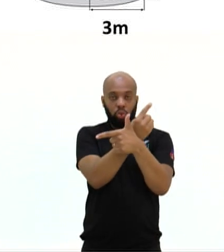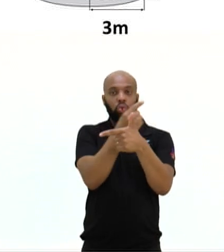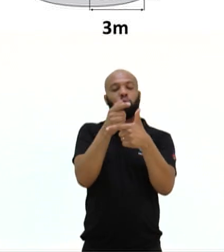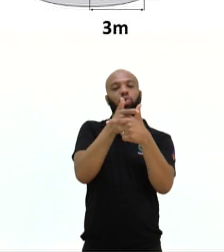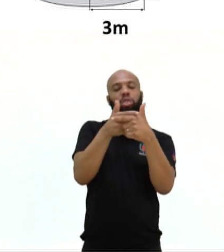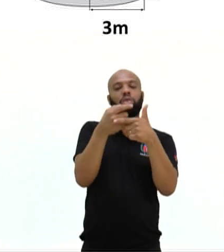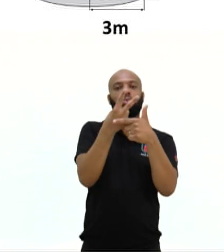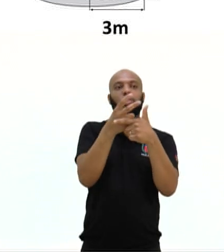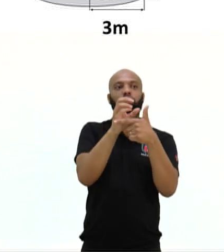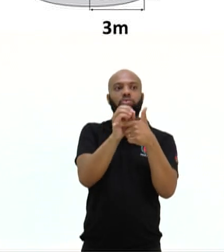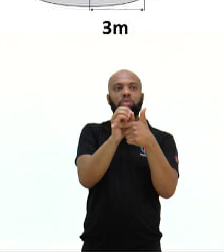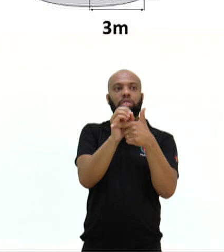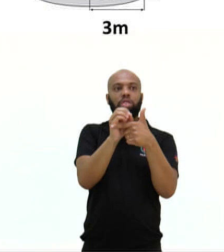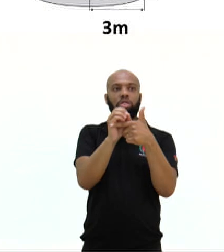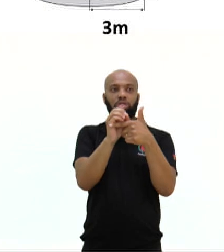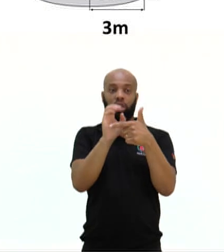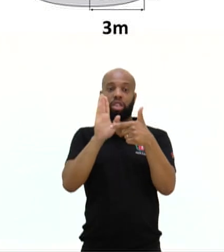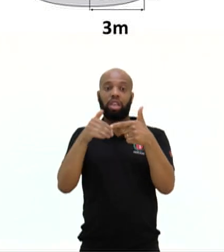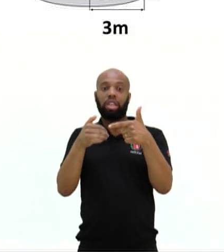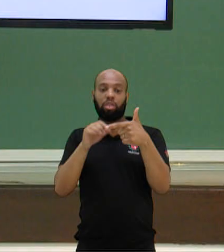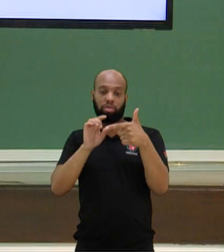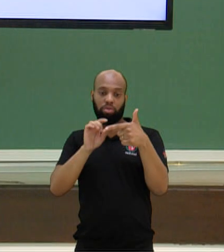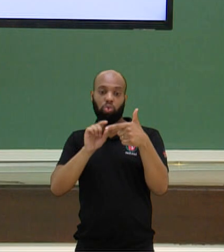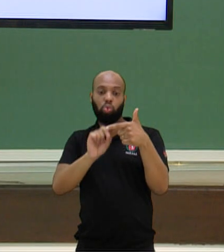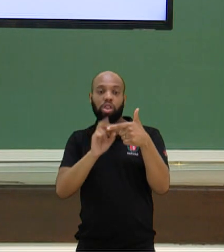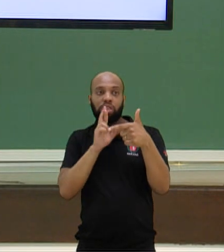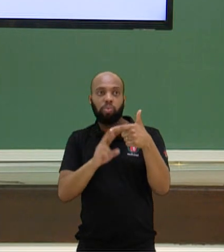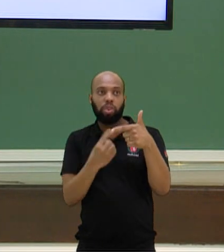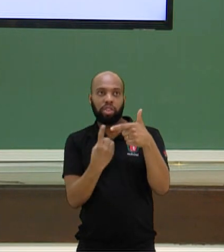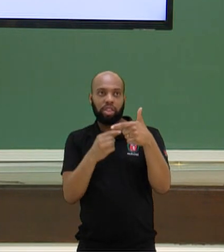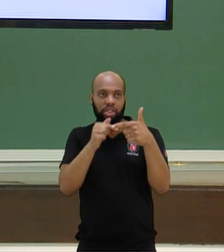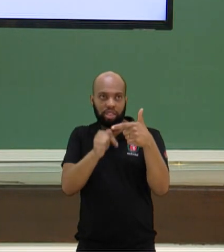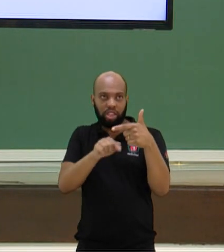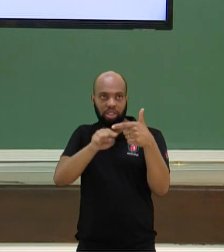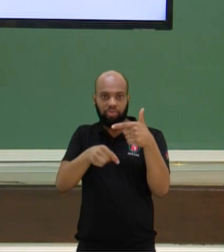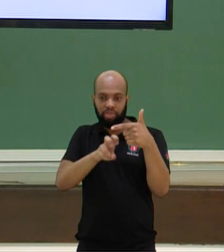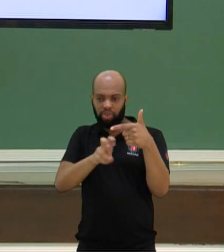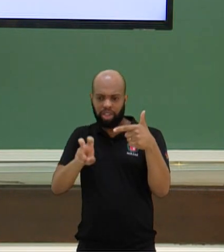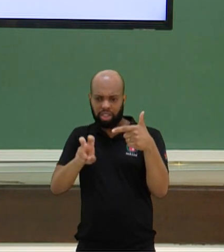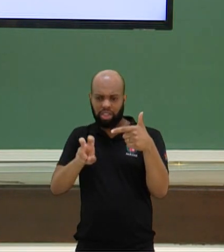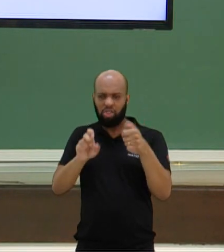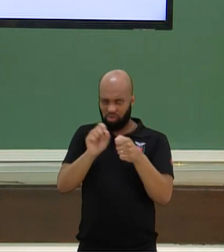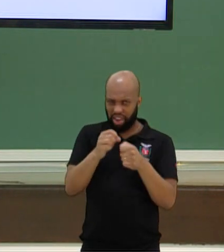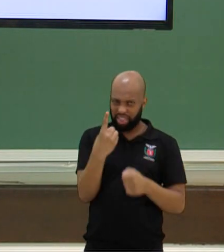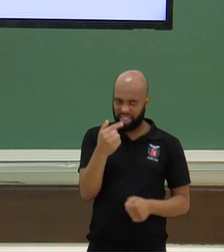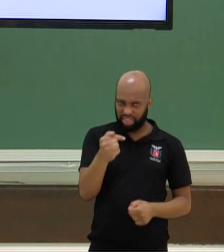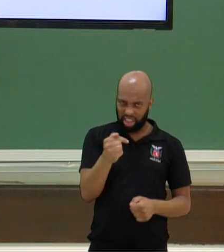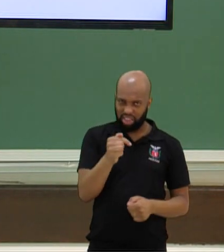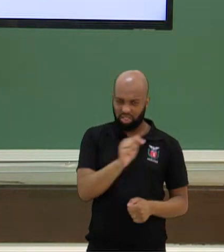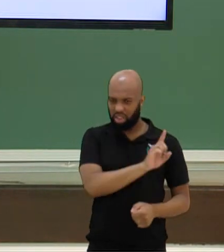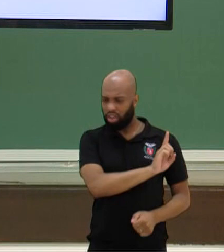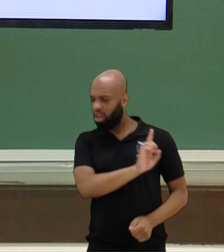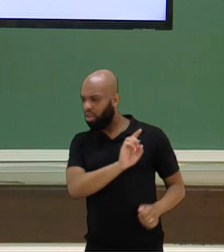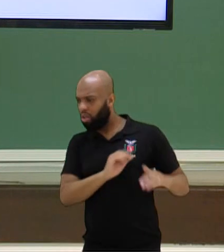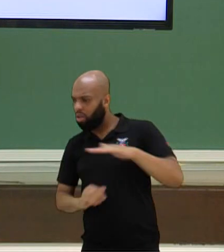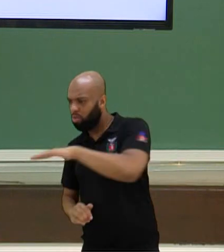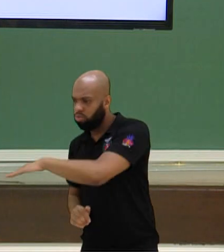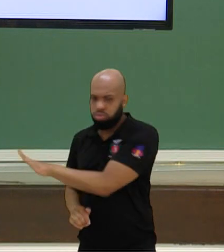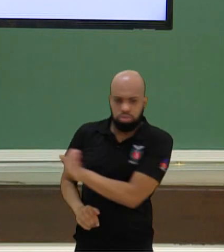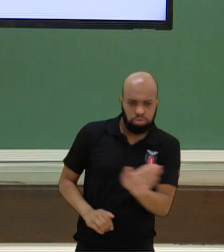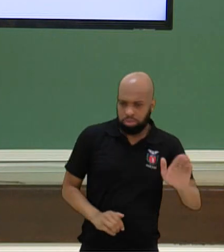senão vai ficar sobrando lá 55. Não é isso? Então, eu tenho que carregar tudo, tá bom?